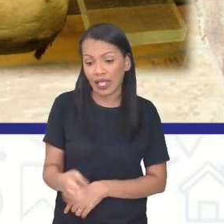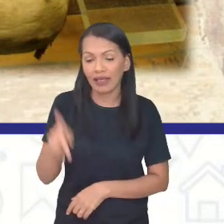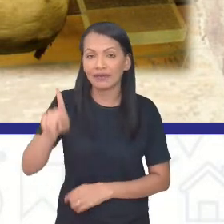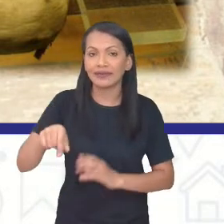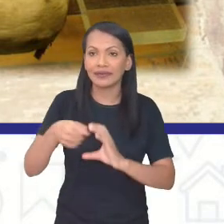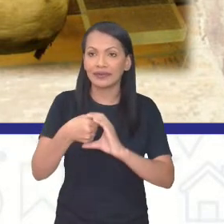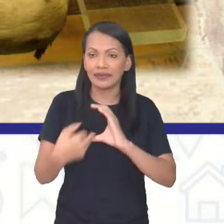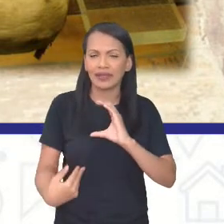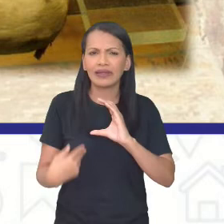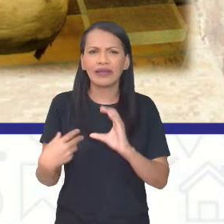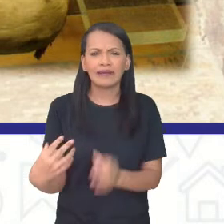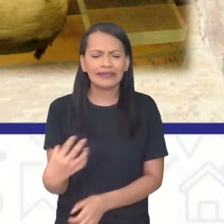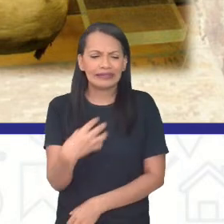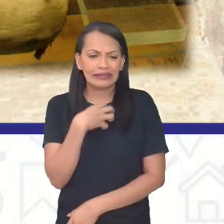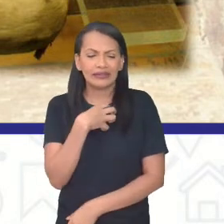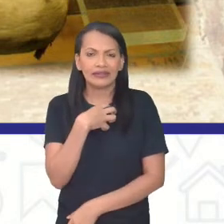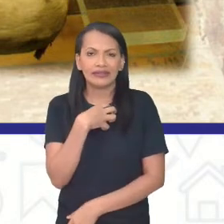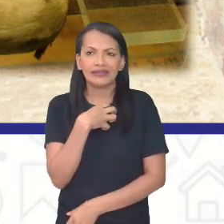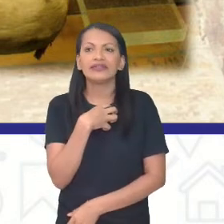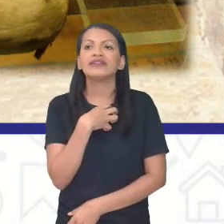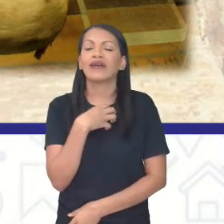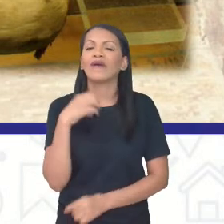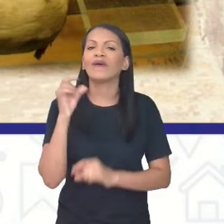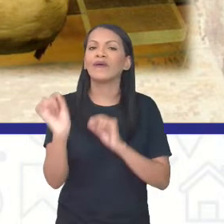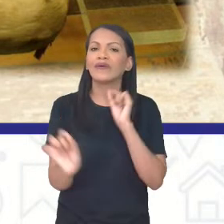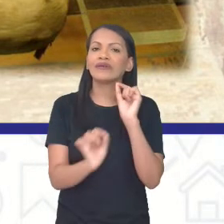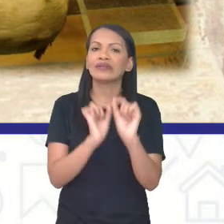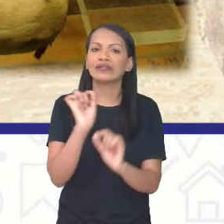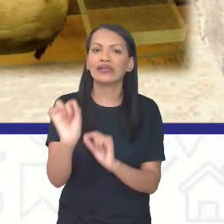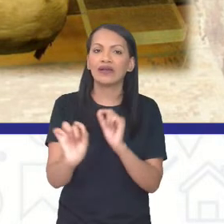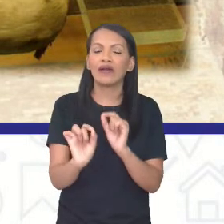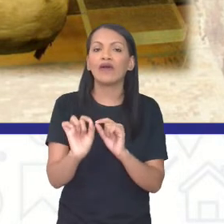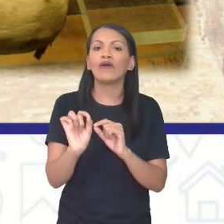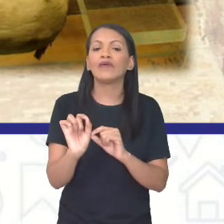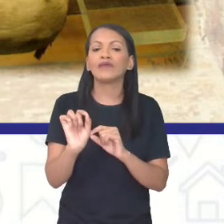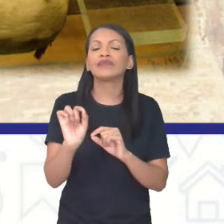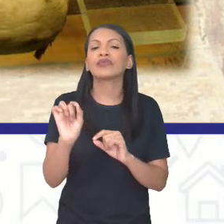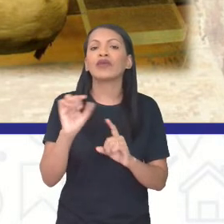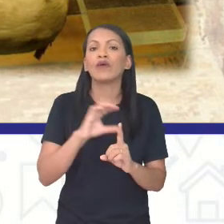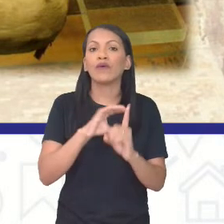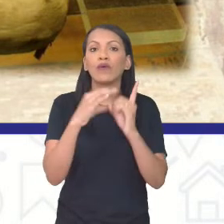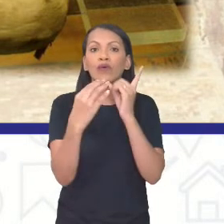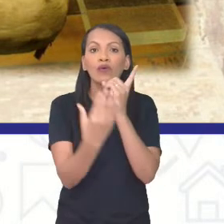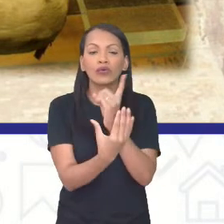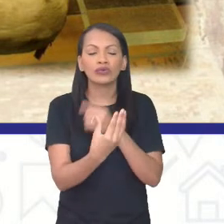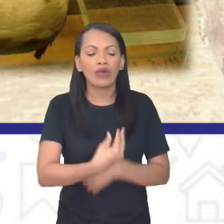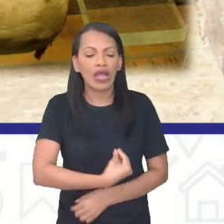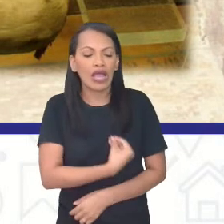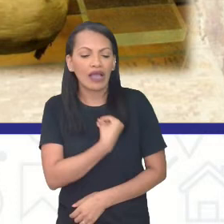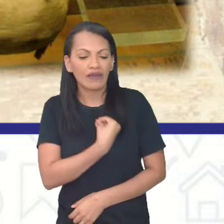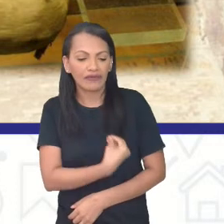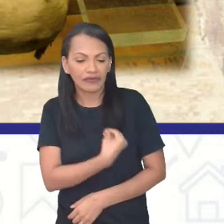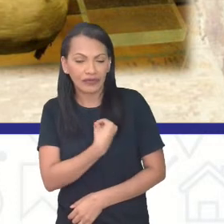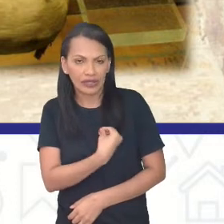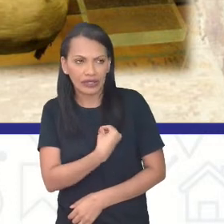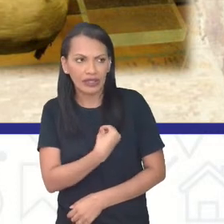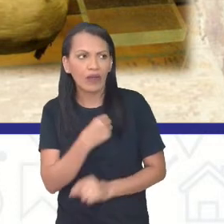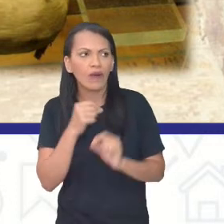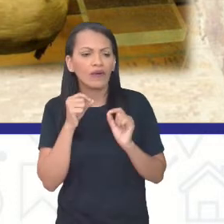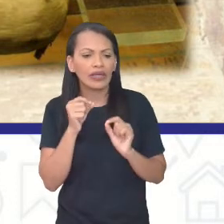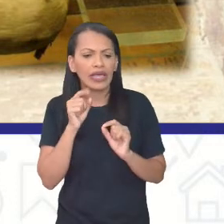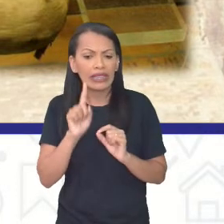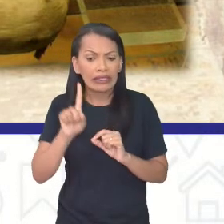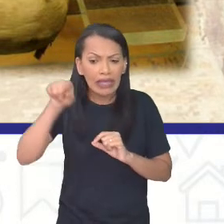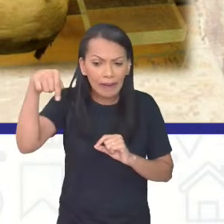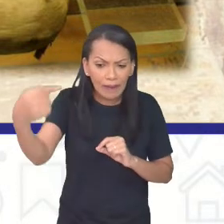característica mais marcante da religião egípcia seria o culto à vida após a morte, né? Representado, por exemplo,